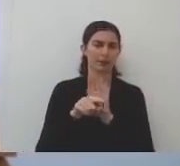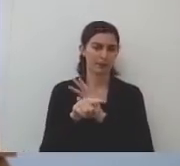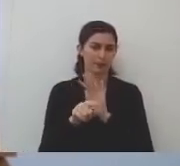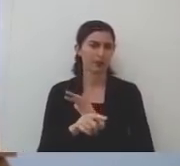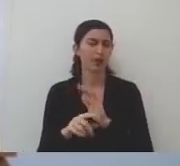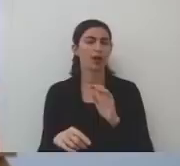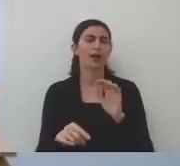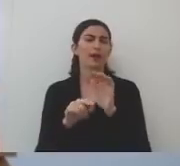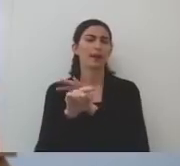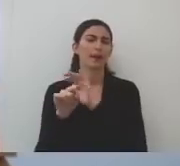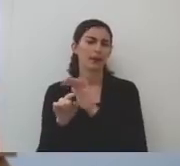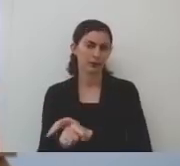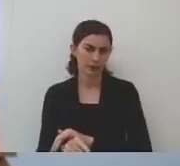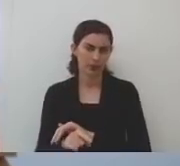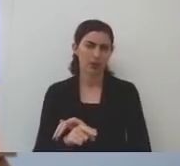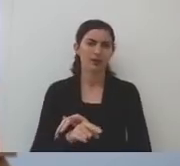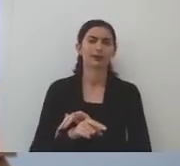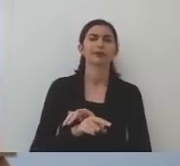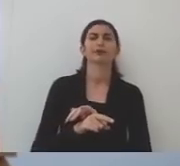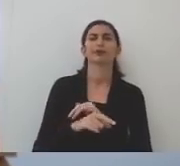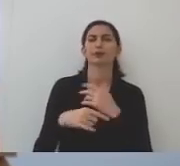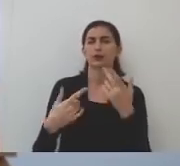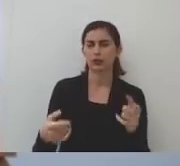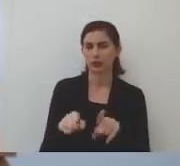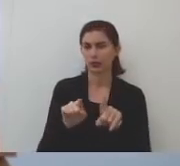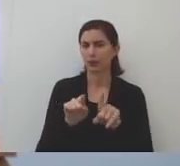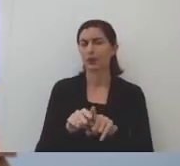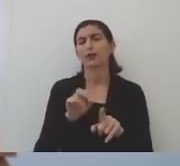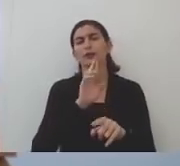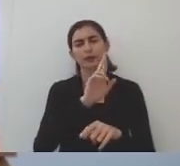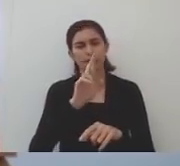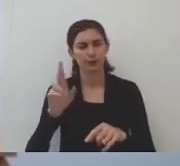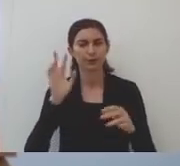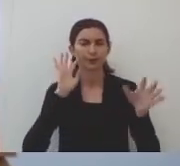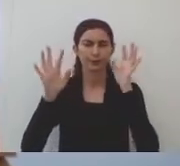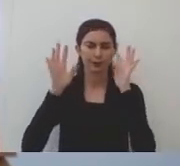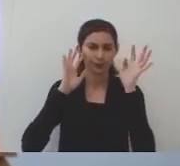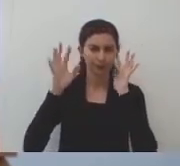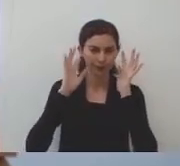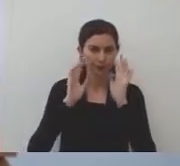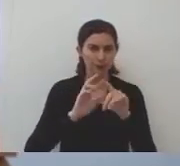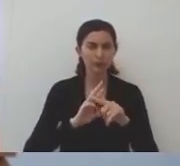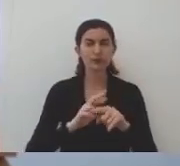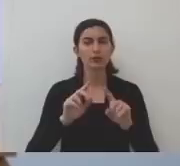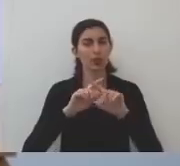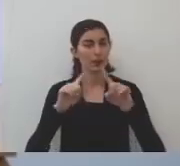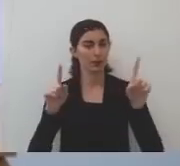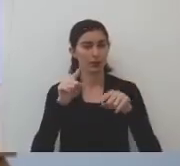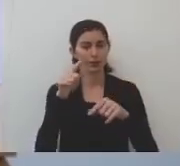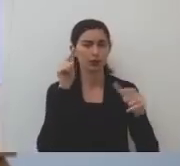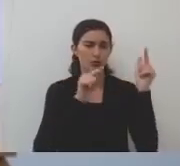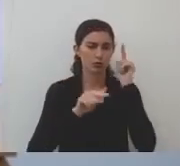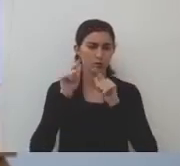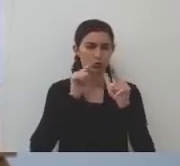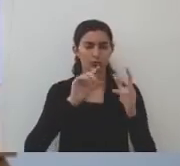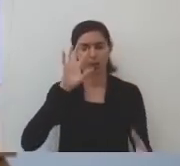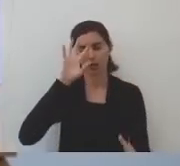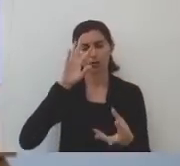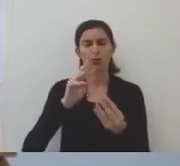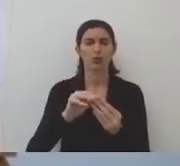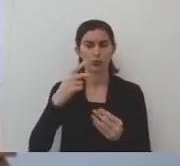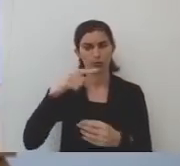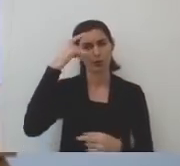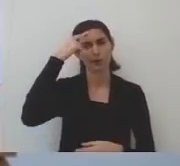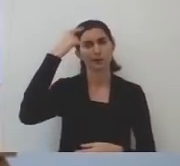em levantar os questionamentos, em levantar as reflexões, mas que você consiga concluir o